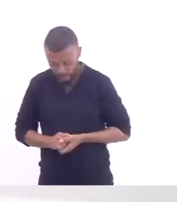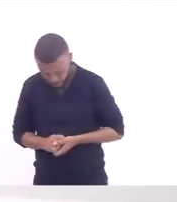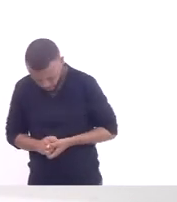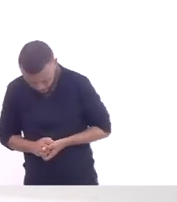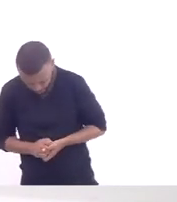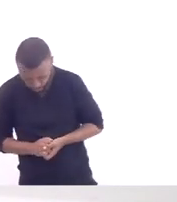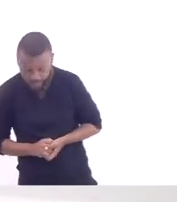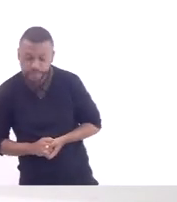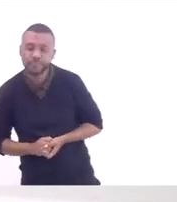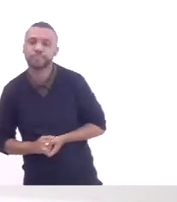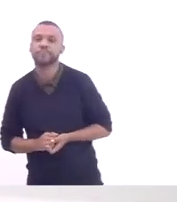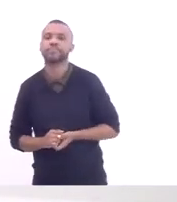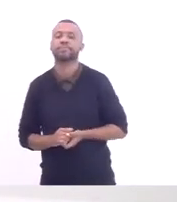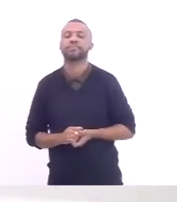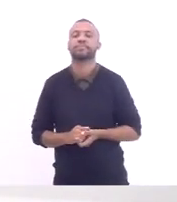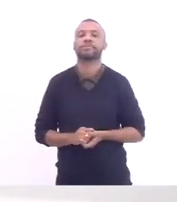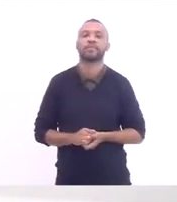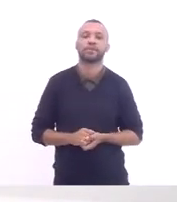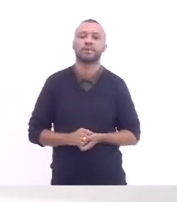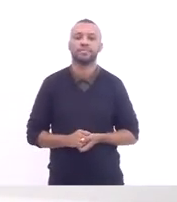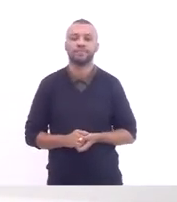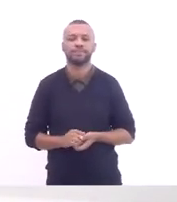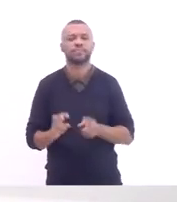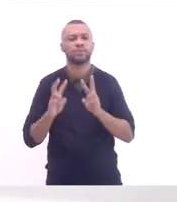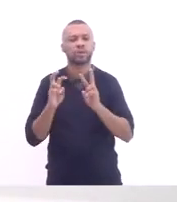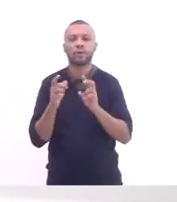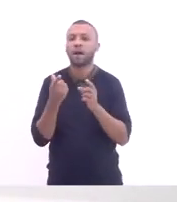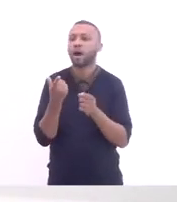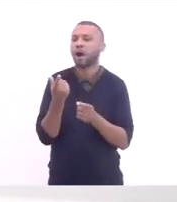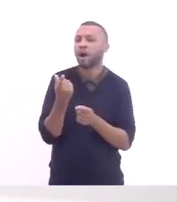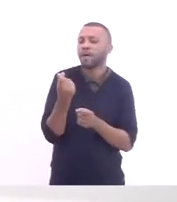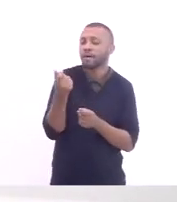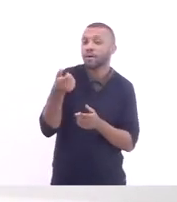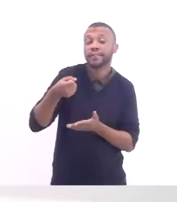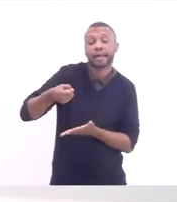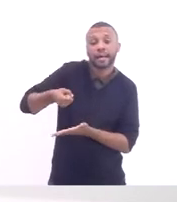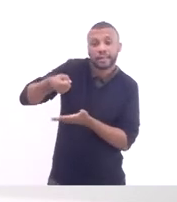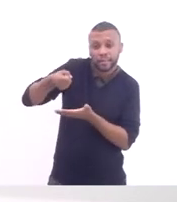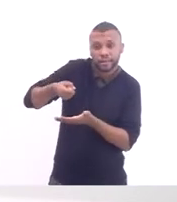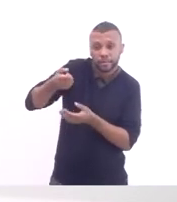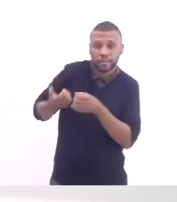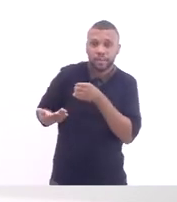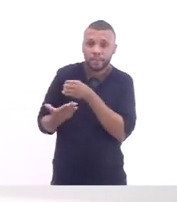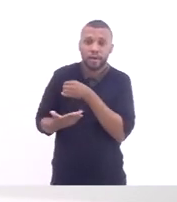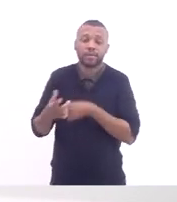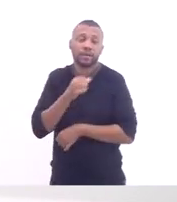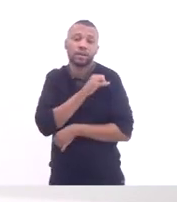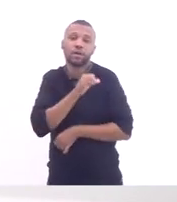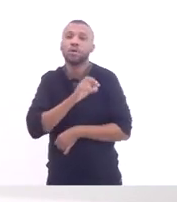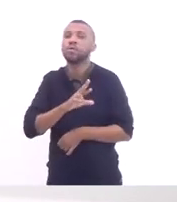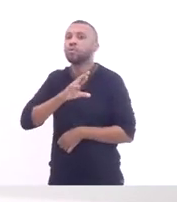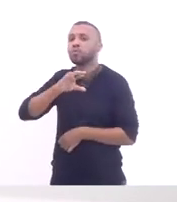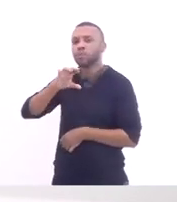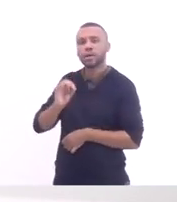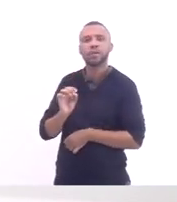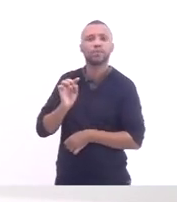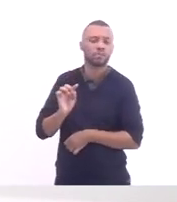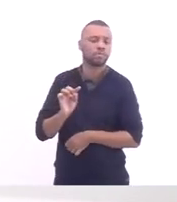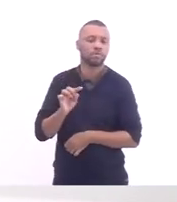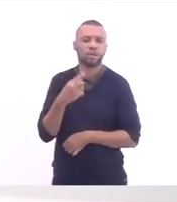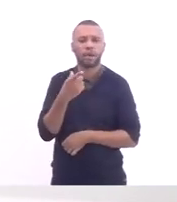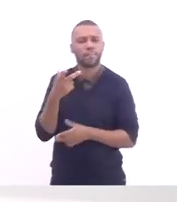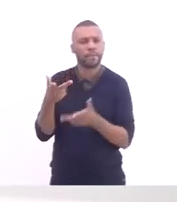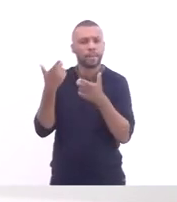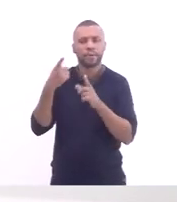Com relação ao valor da cesta básica no Rio de Janeiro, a gente observa também um